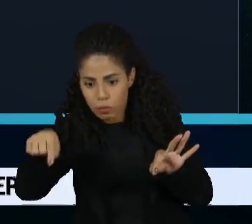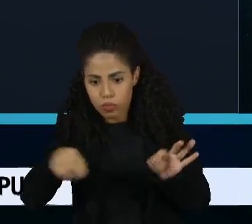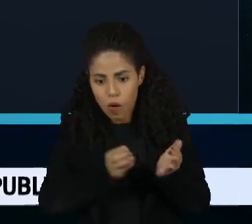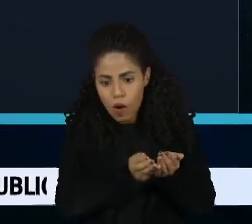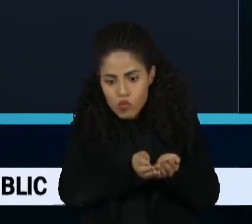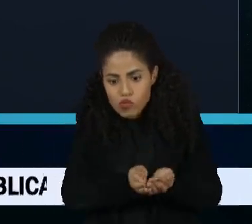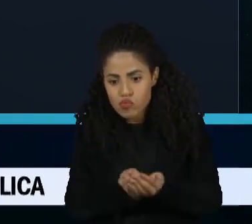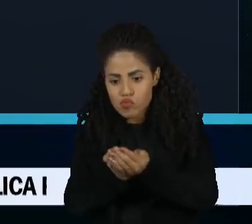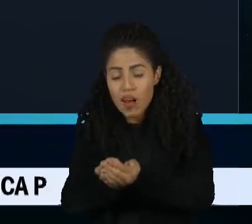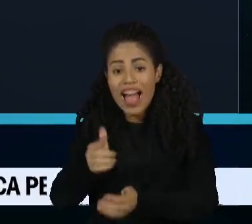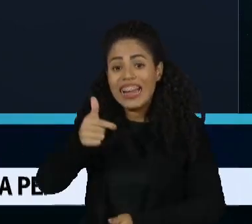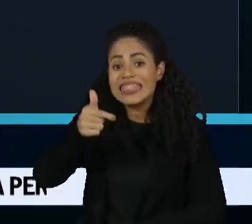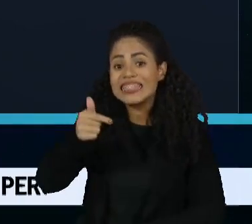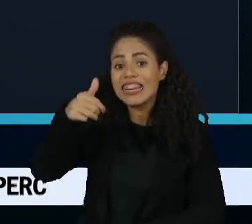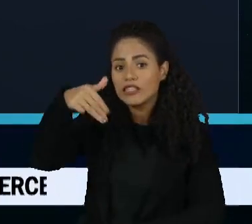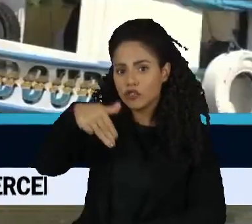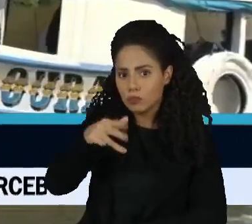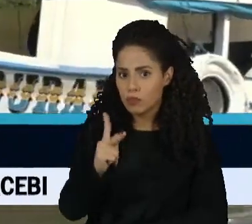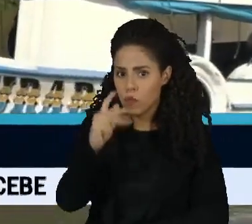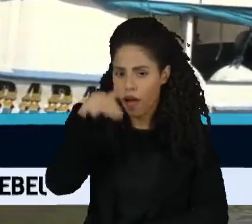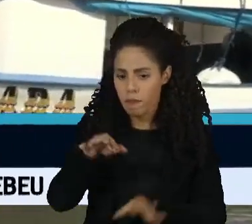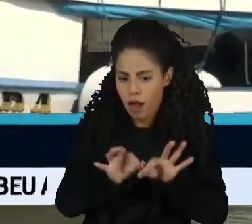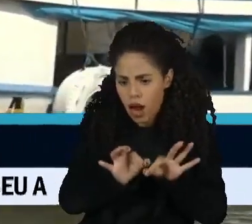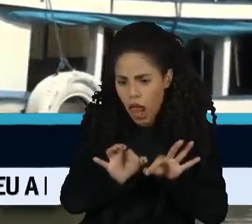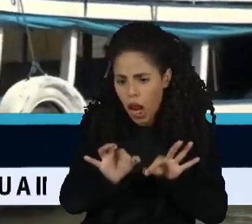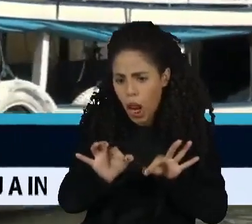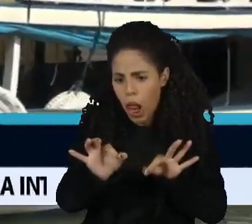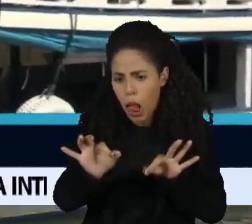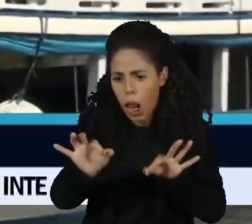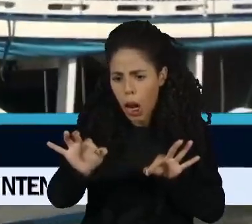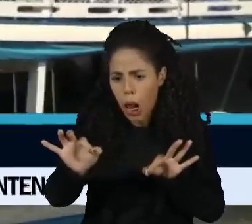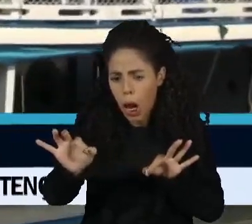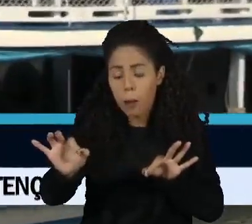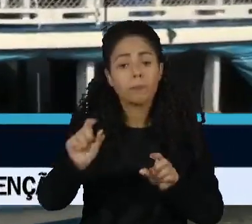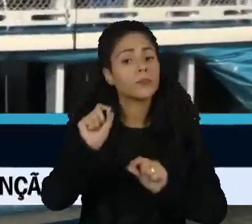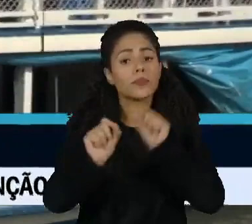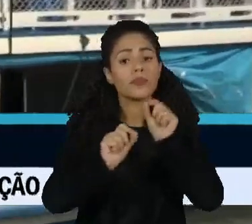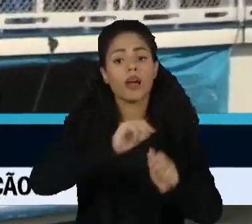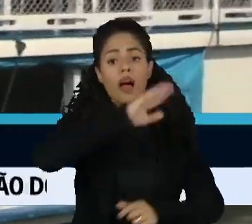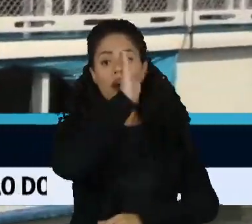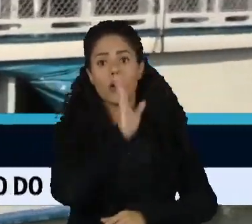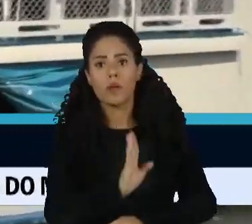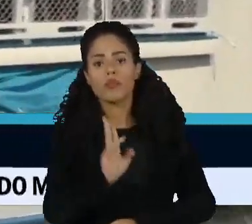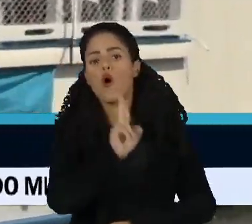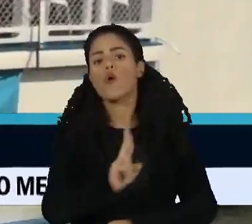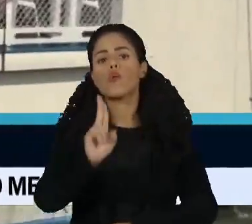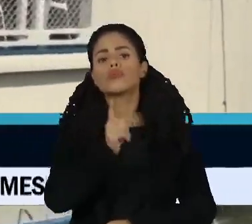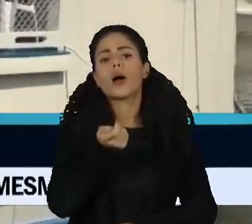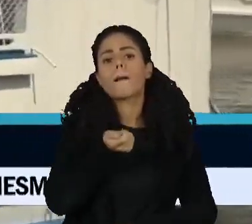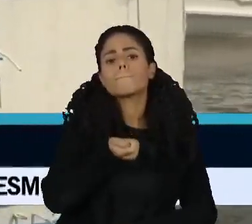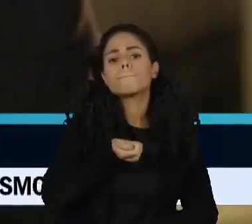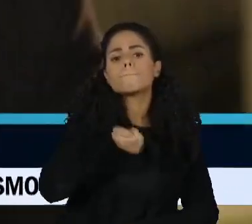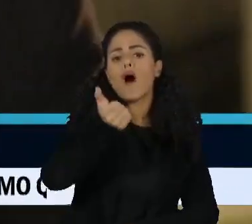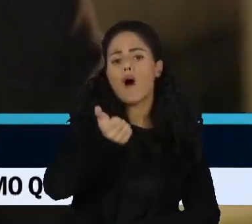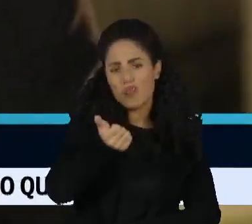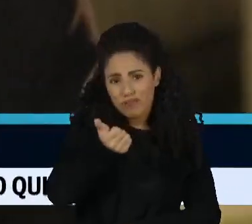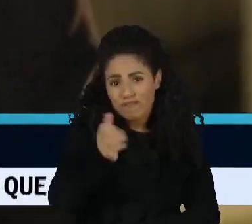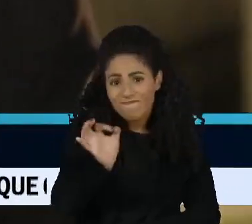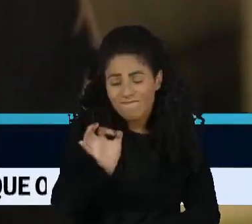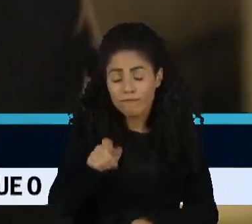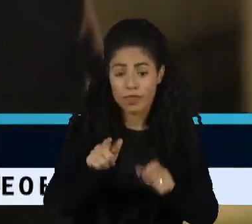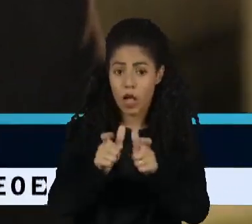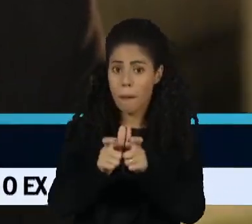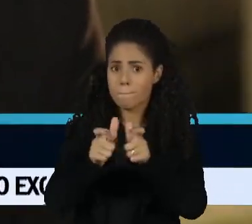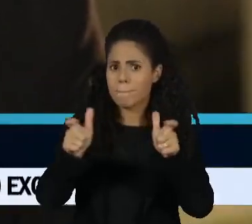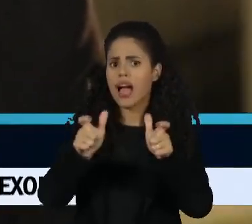mais de 7 mil km de litoral além das hidrovias o Brasil ainda utiliza pouco este sistema uma das